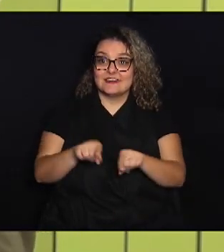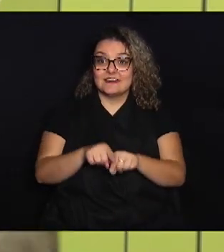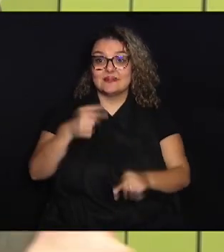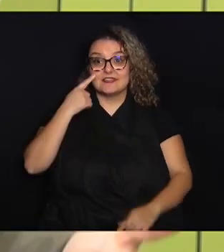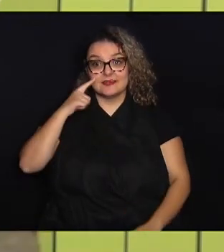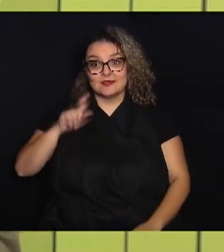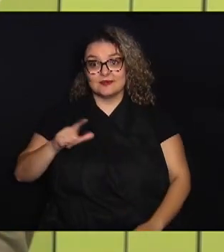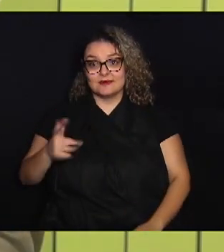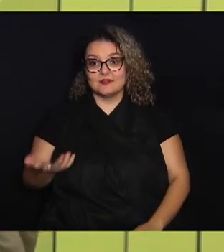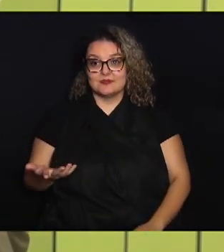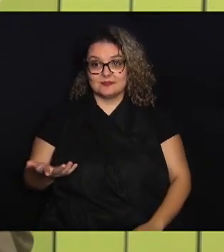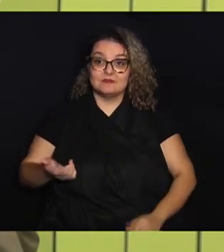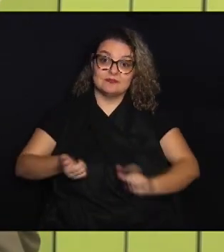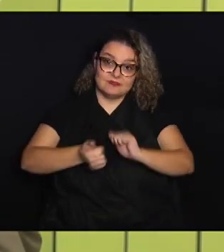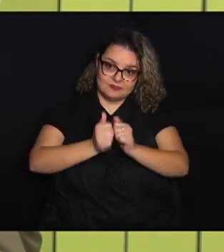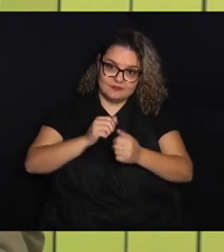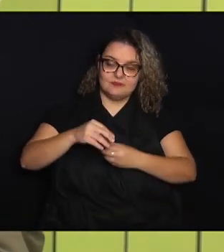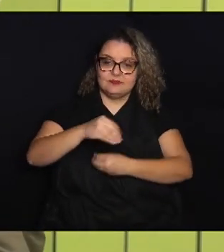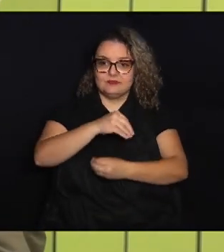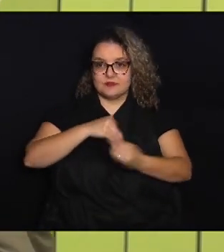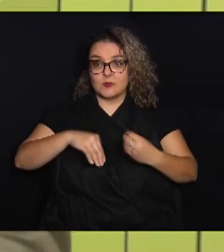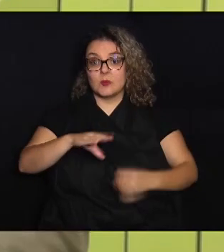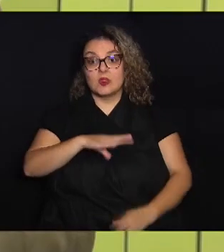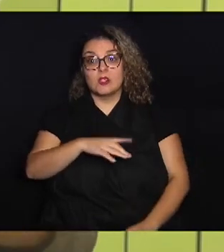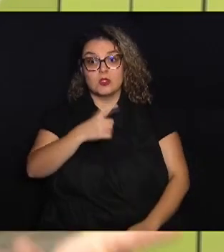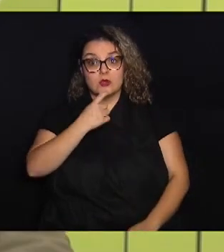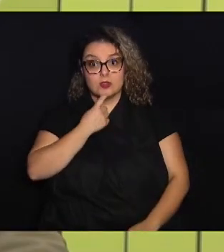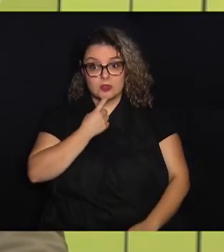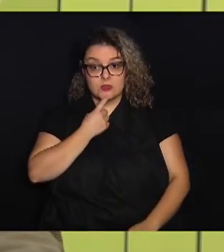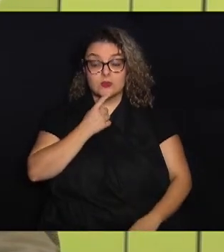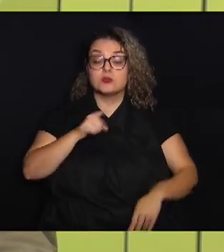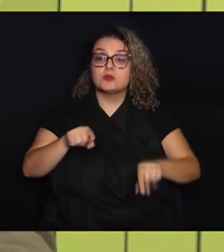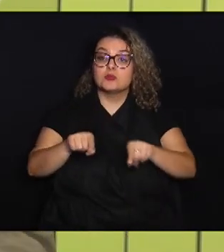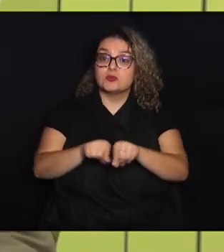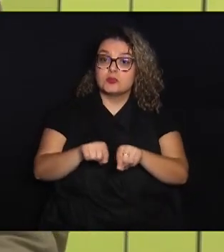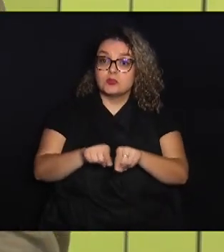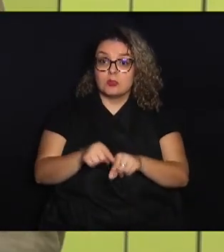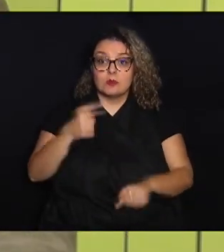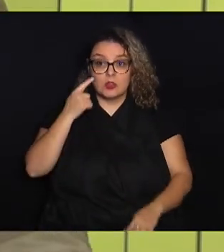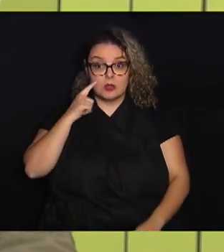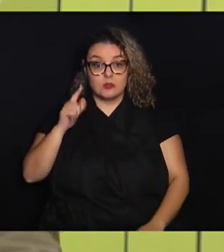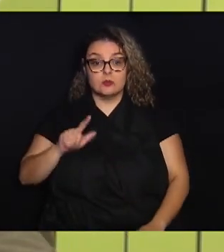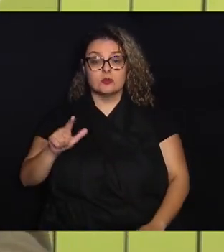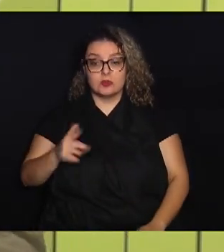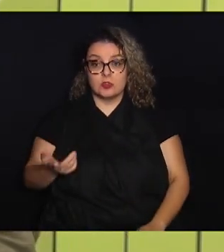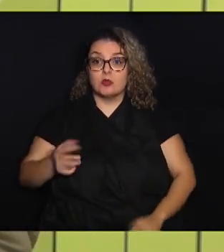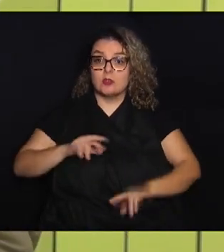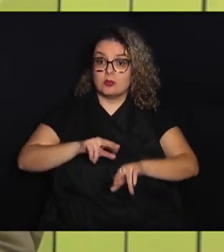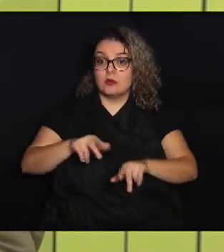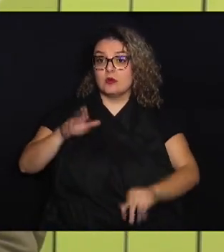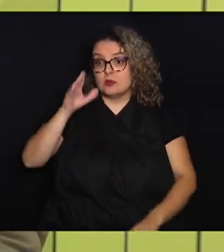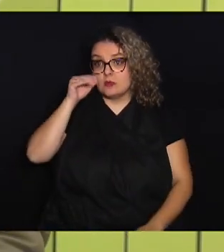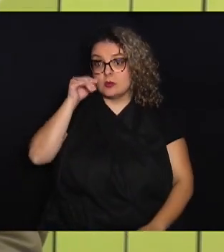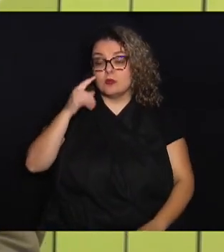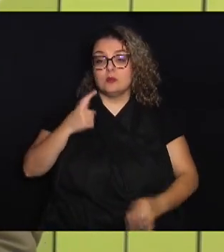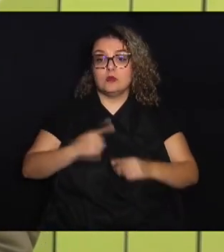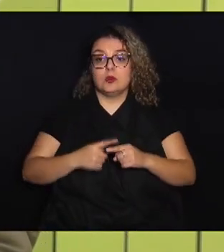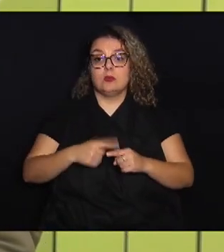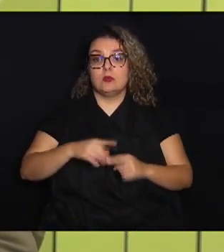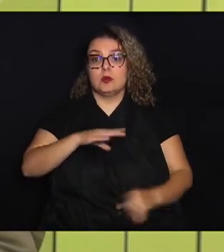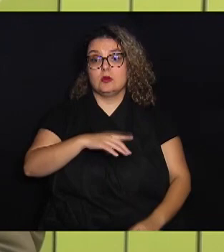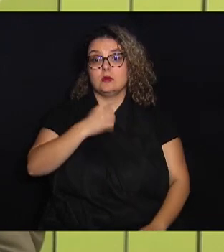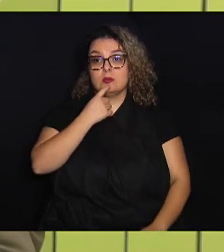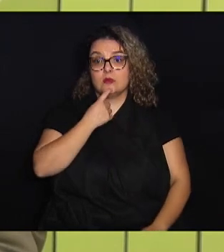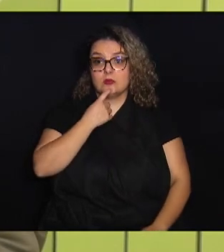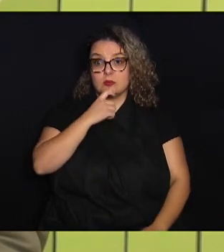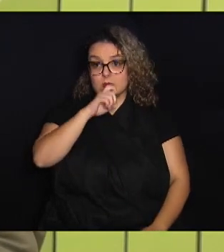claro, esporte que envolve aí a cidade de Campinas, também, evidentemente, com muitas curiosidades, porque Campinas está, não